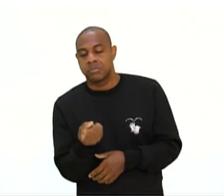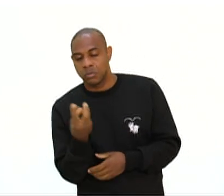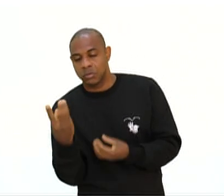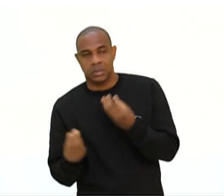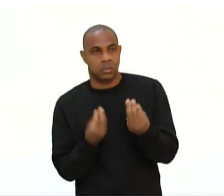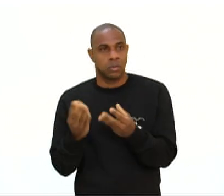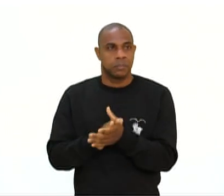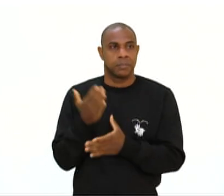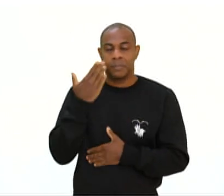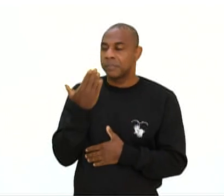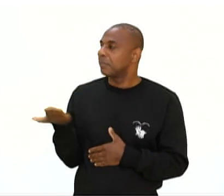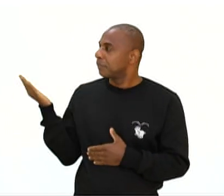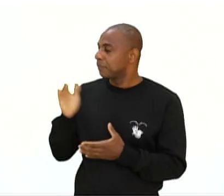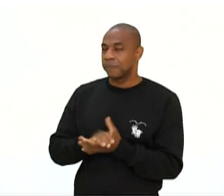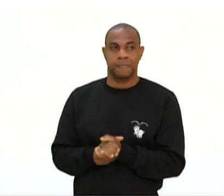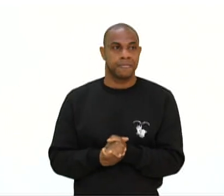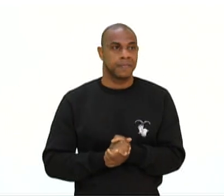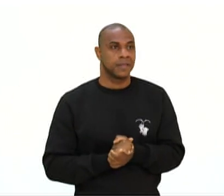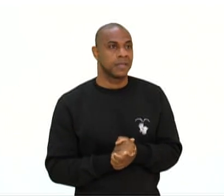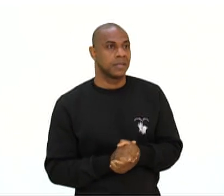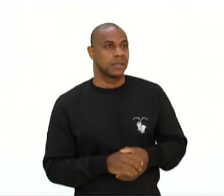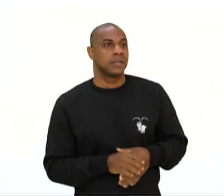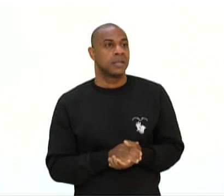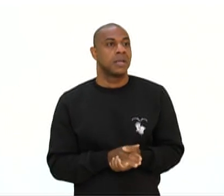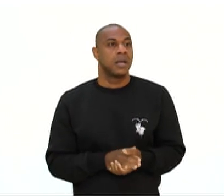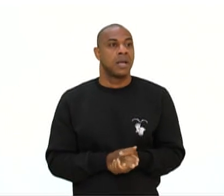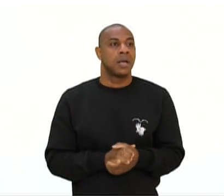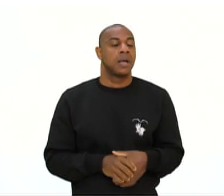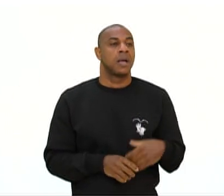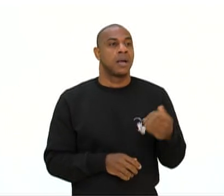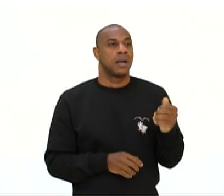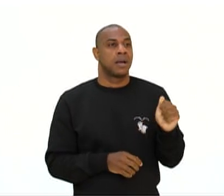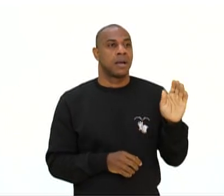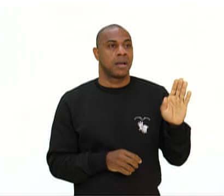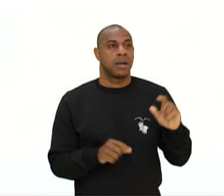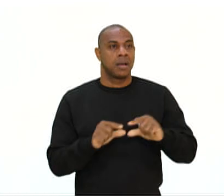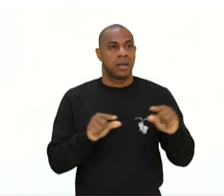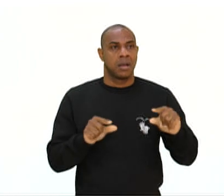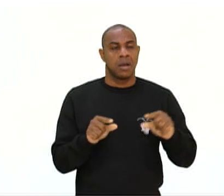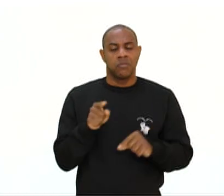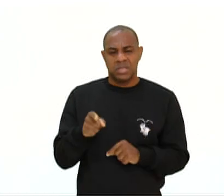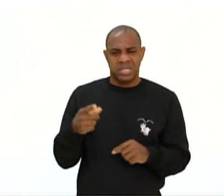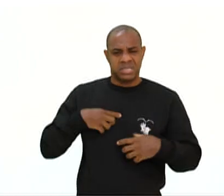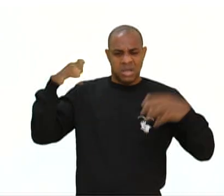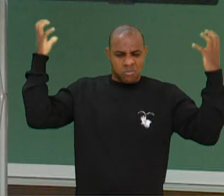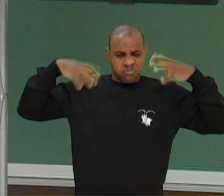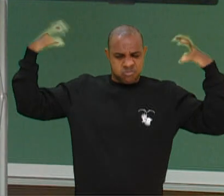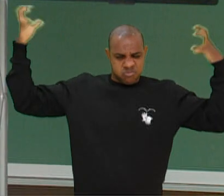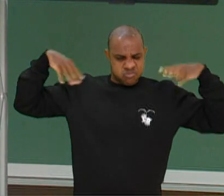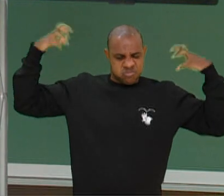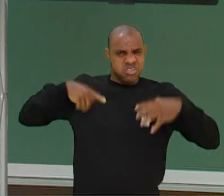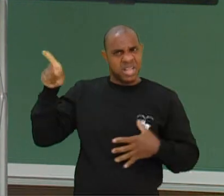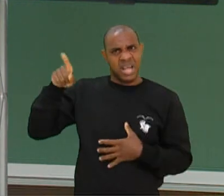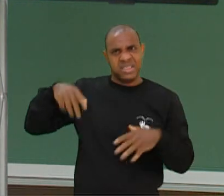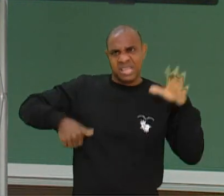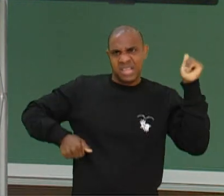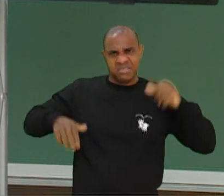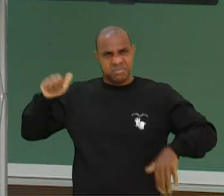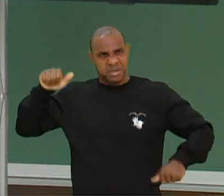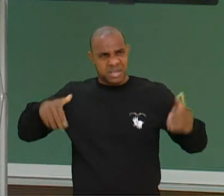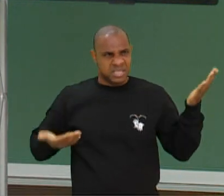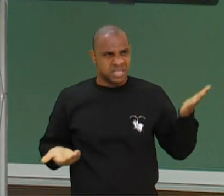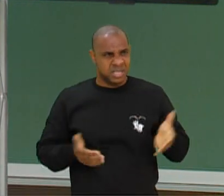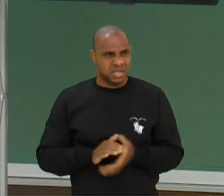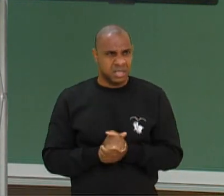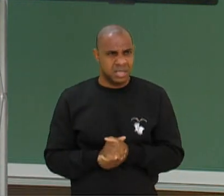na negativa. Que mais? Do you get much rain in Spain? Você pegou muita chuva na Espanha? Tá? Então dá